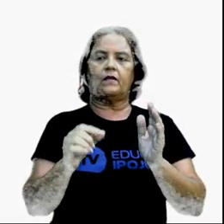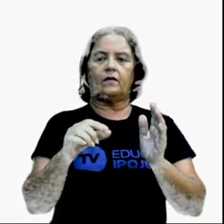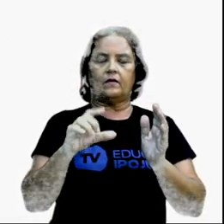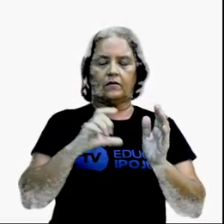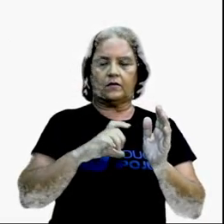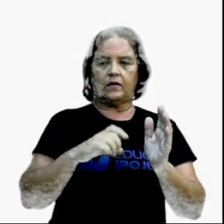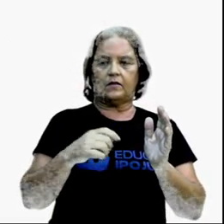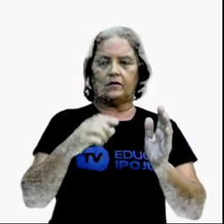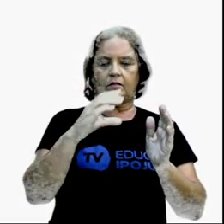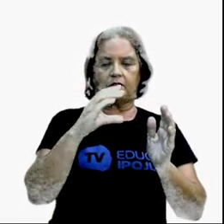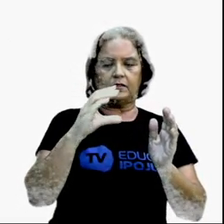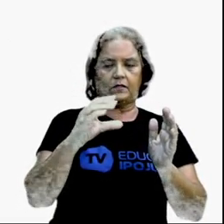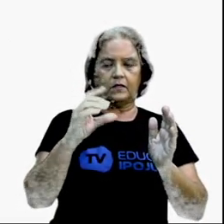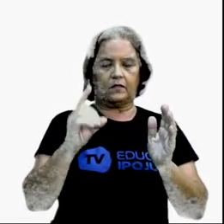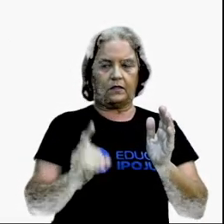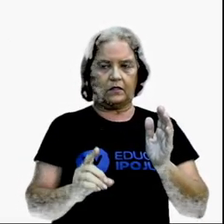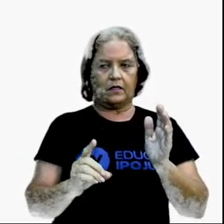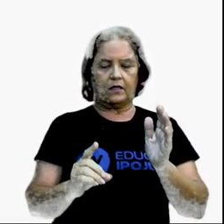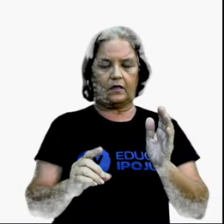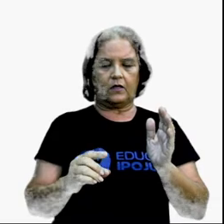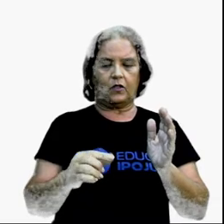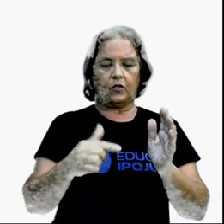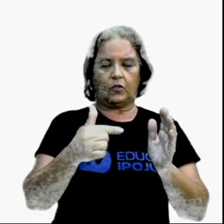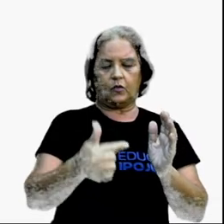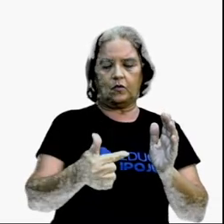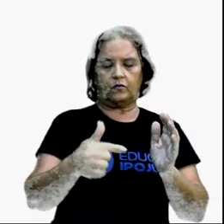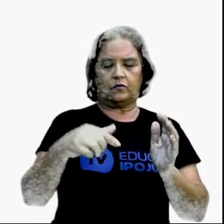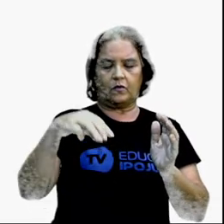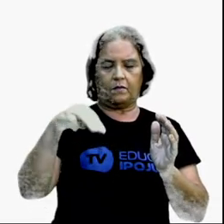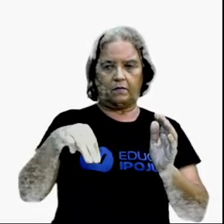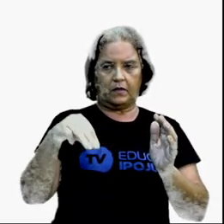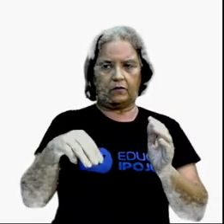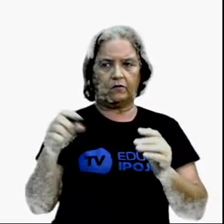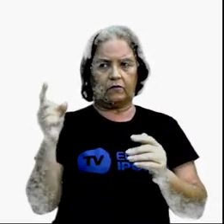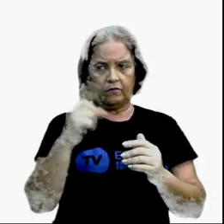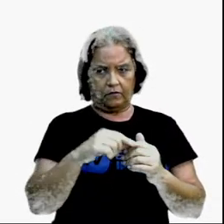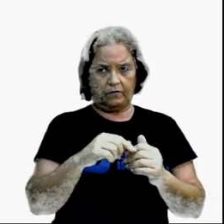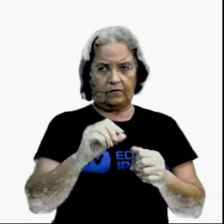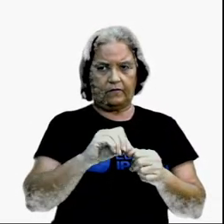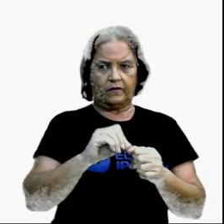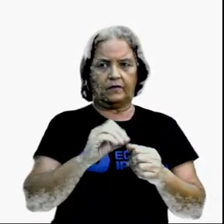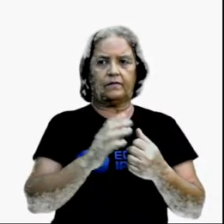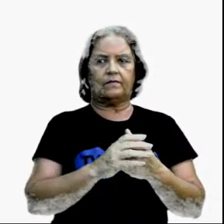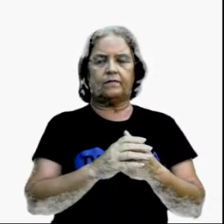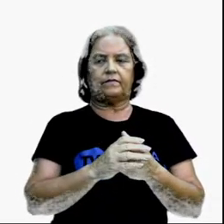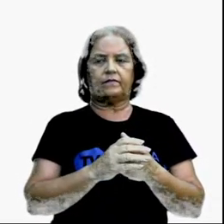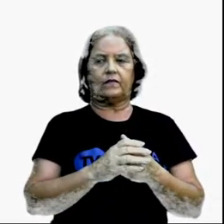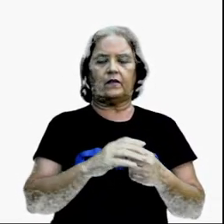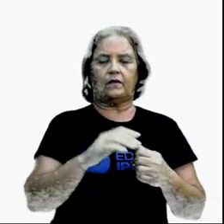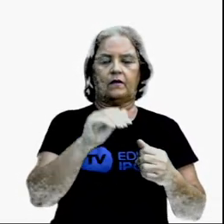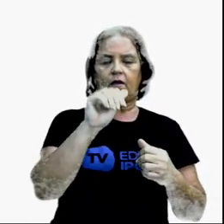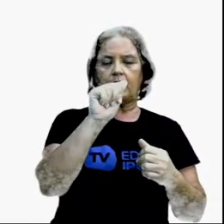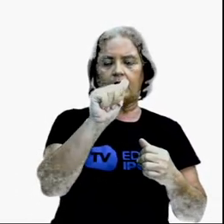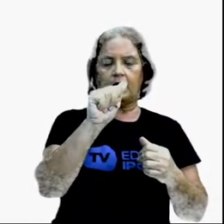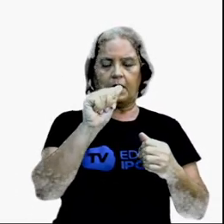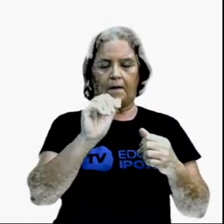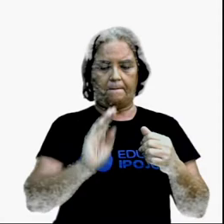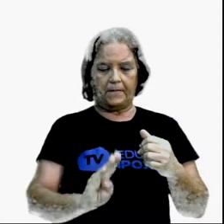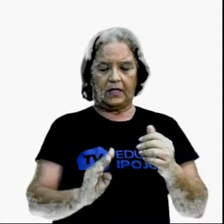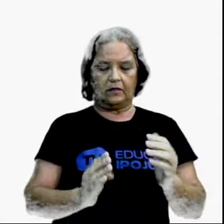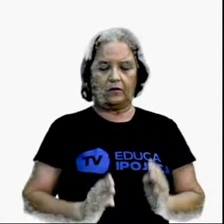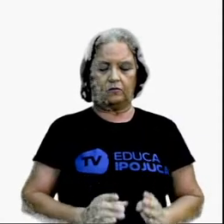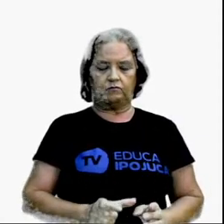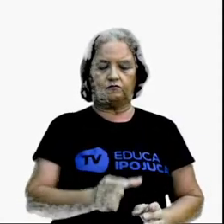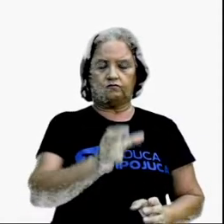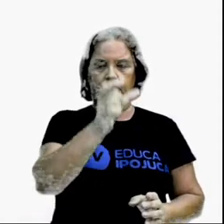mede 2 metros. Vamos armar? Olha aí, o lado AB, que é a altura da